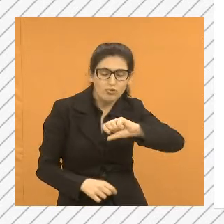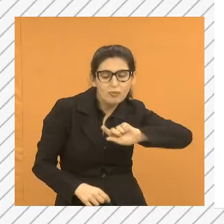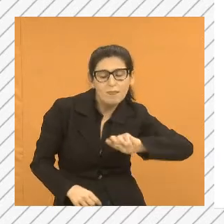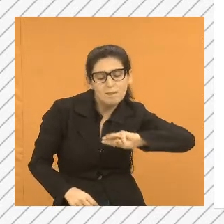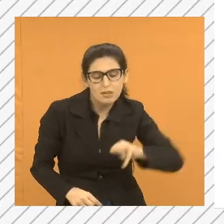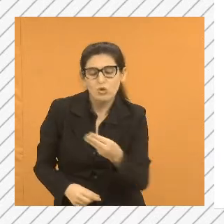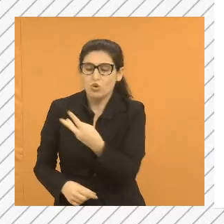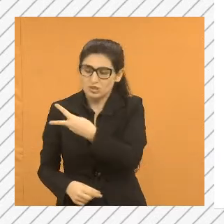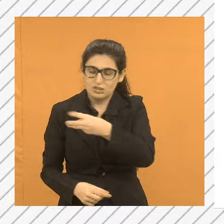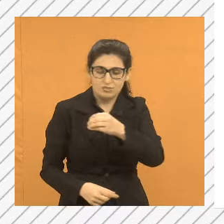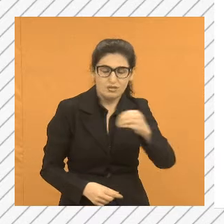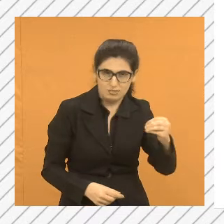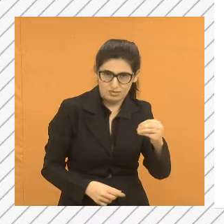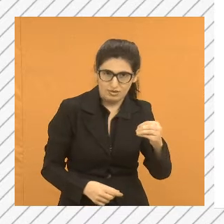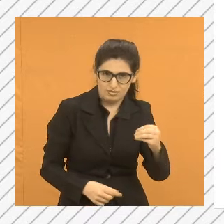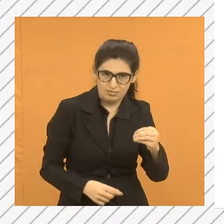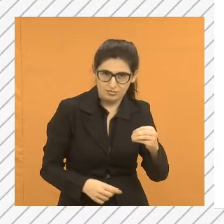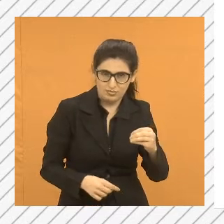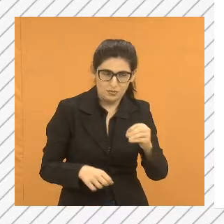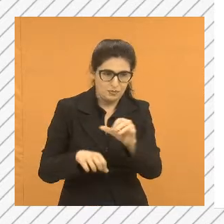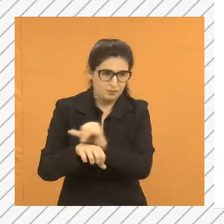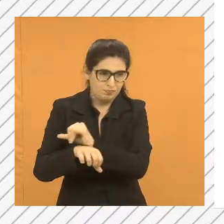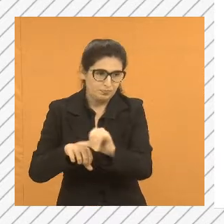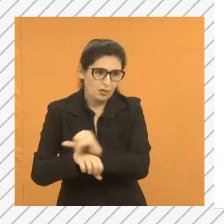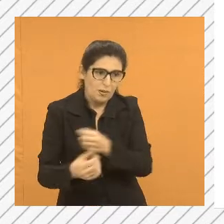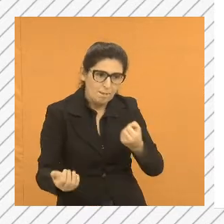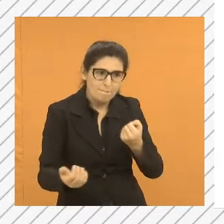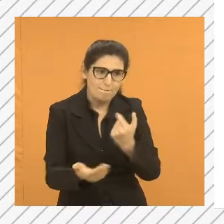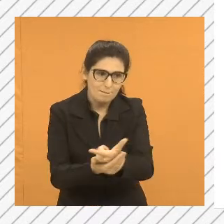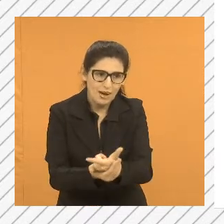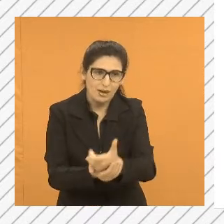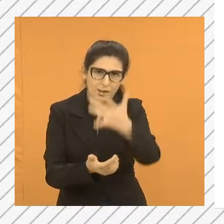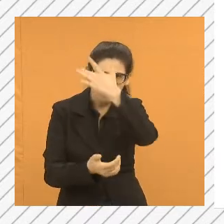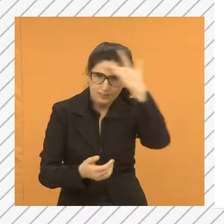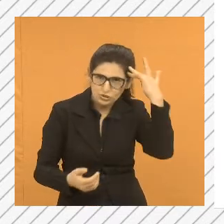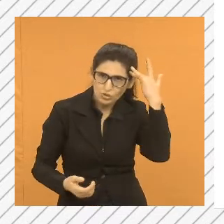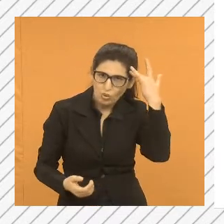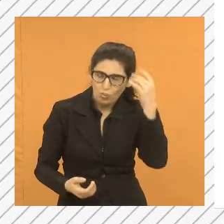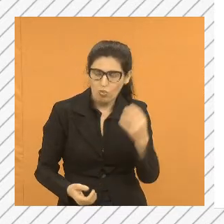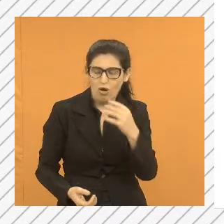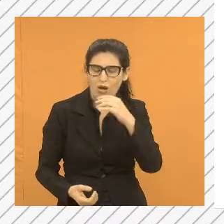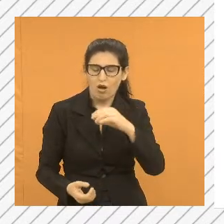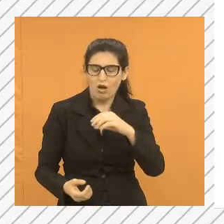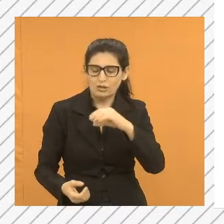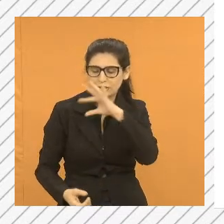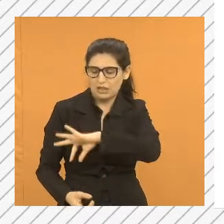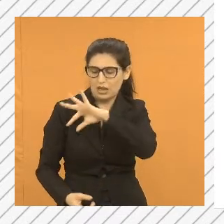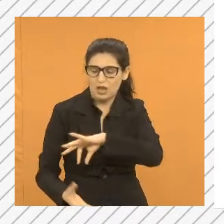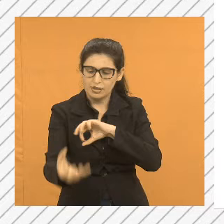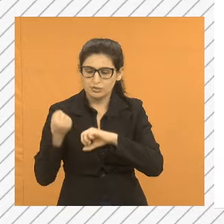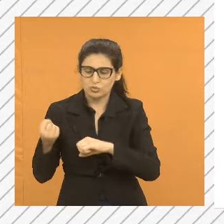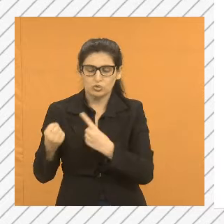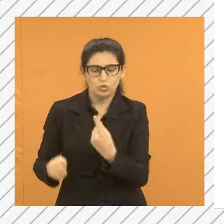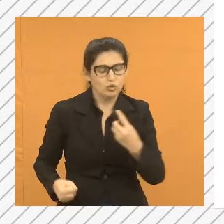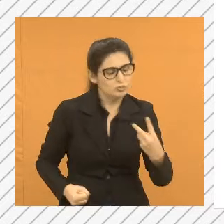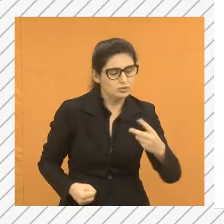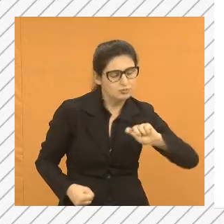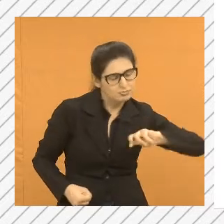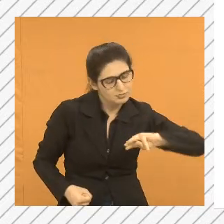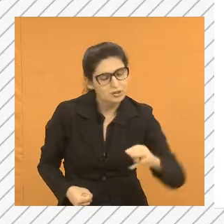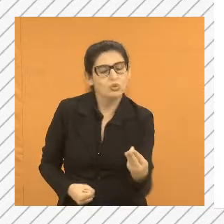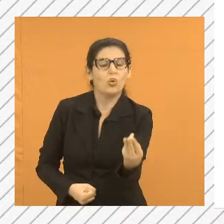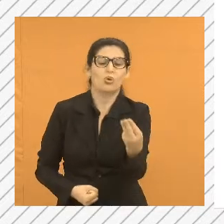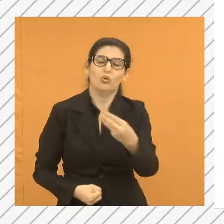19.300.000 para vencimentos e encargos de pagamento de servidor. Santa Casa, 12.200.000,